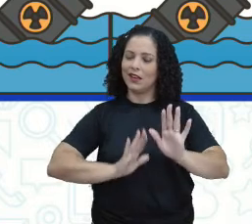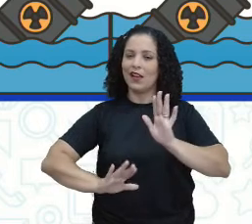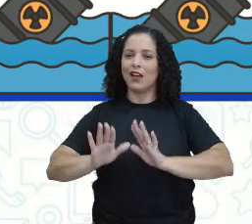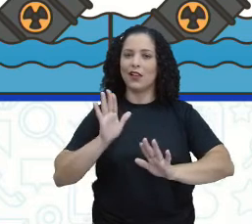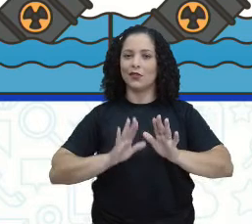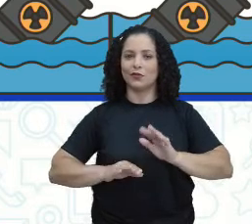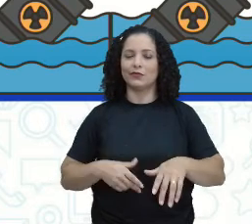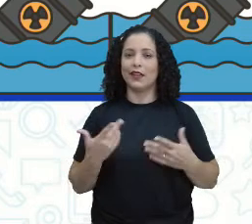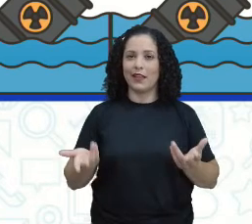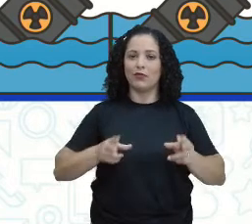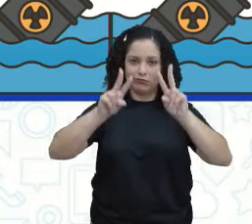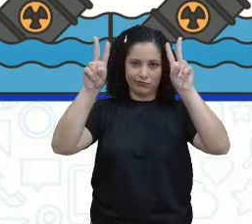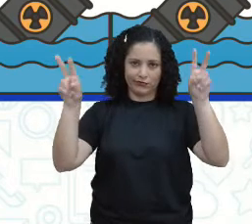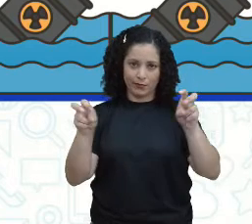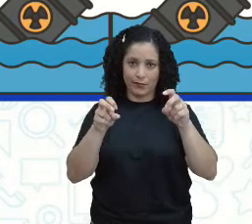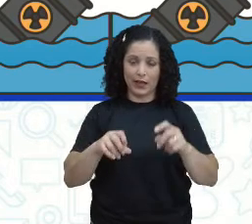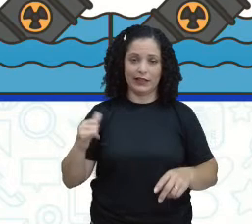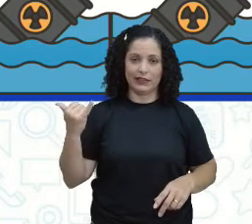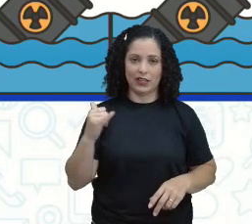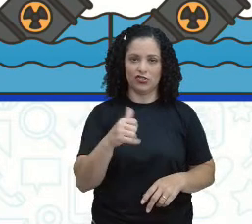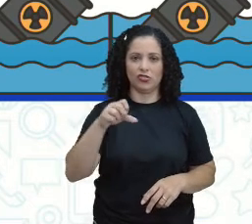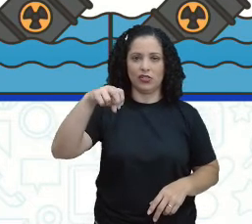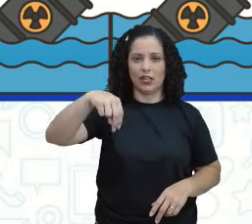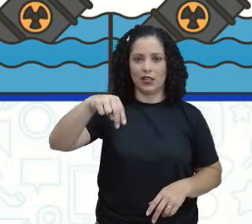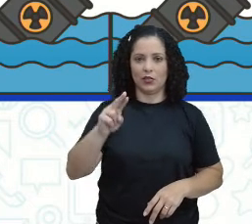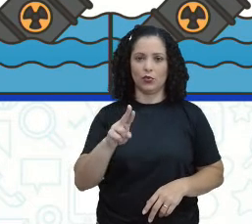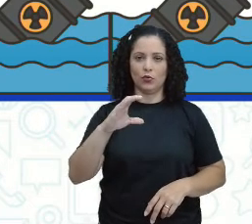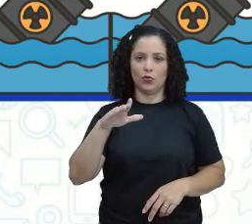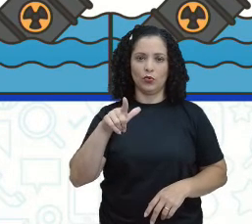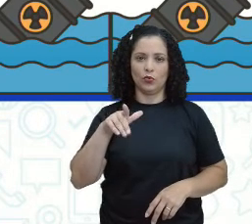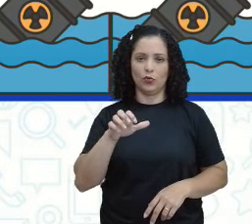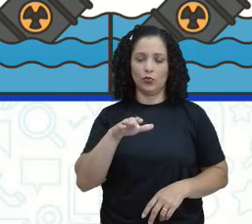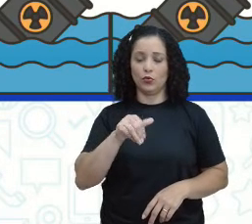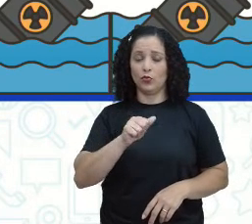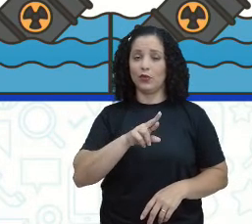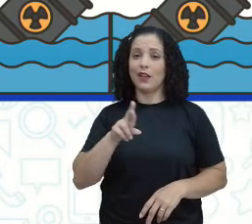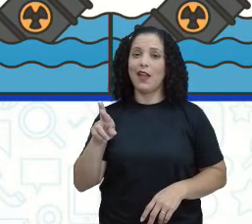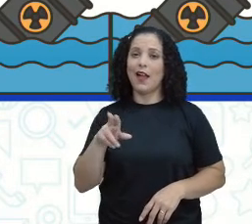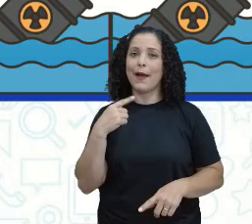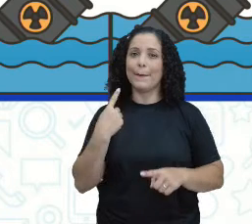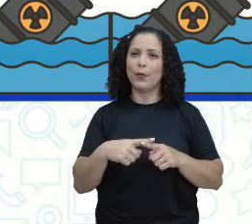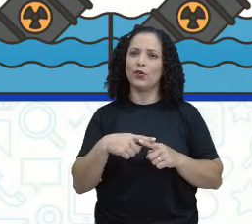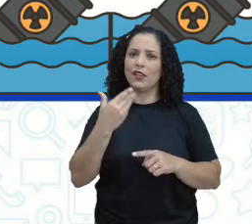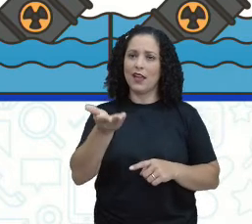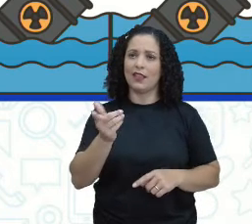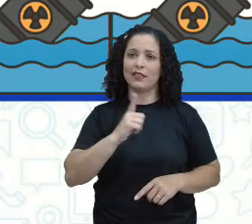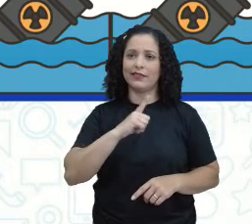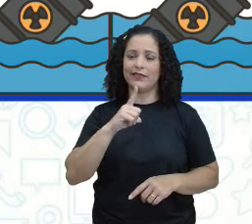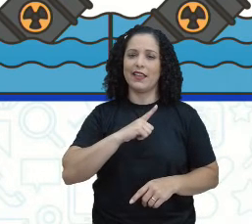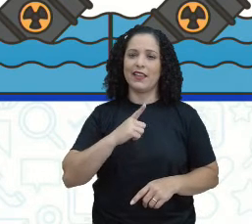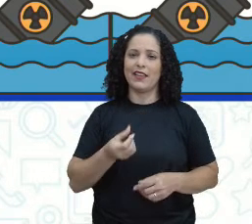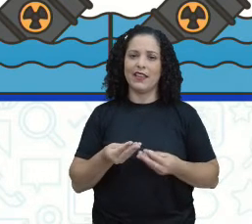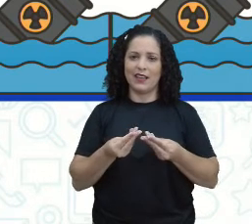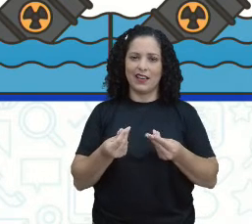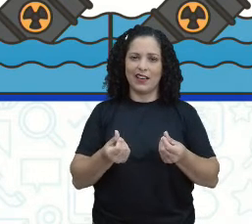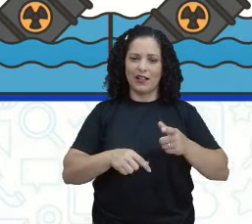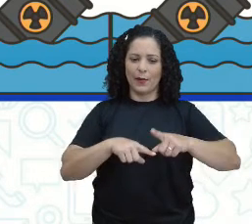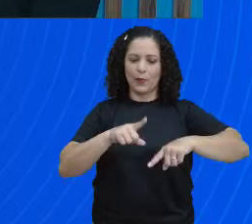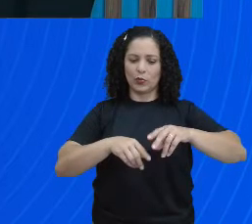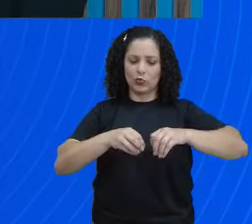de energia nuclear. Por quê? Ela gera resíduos e materiais